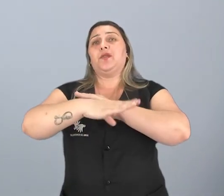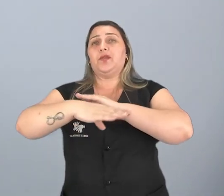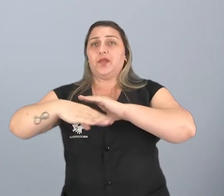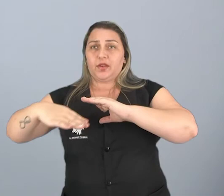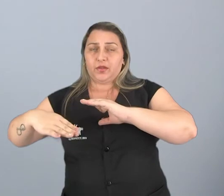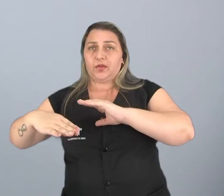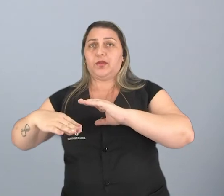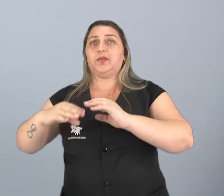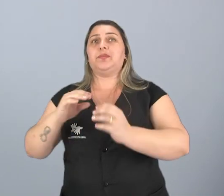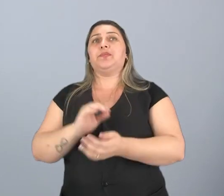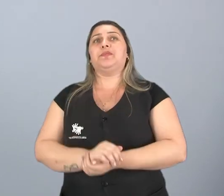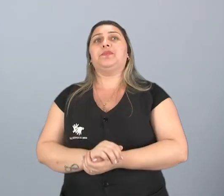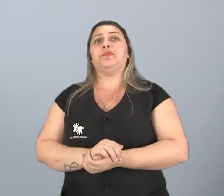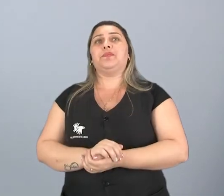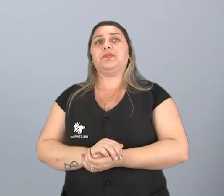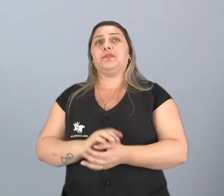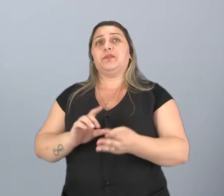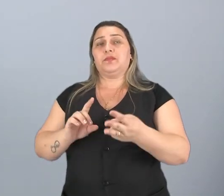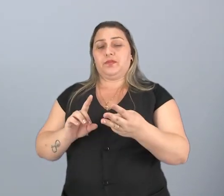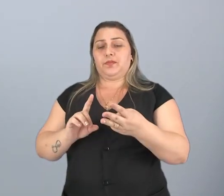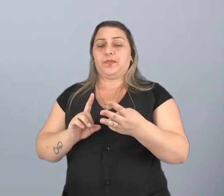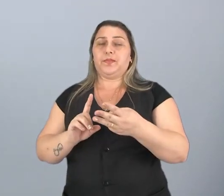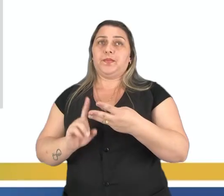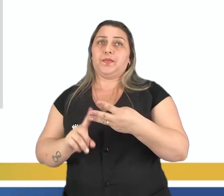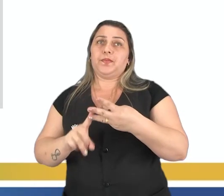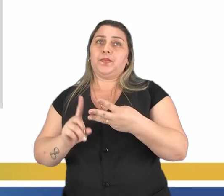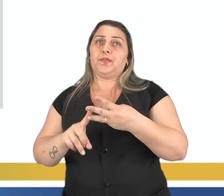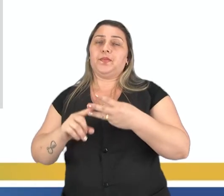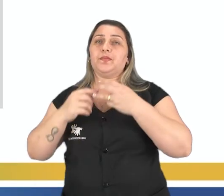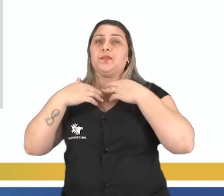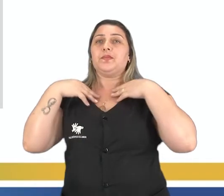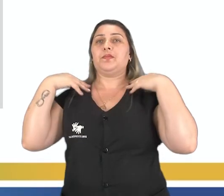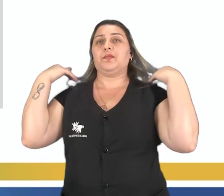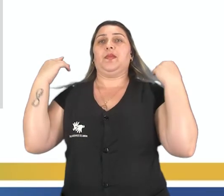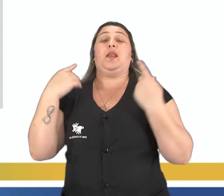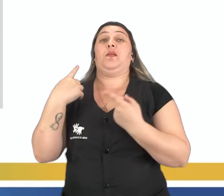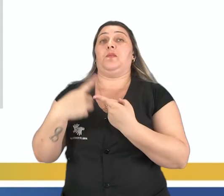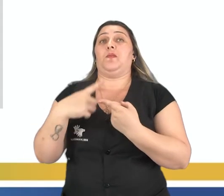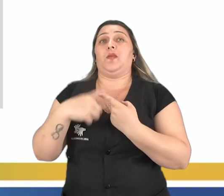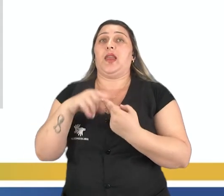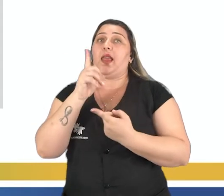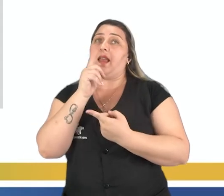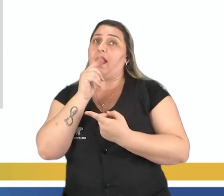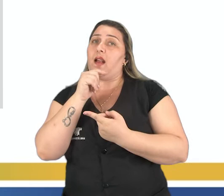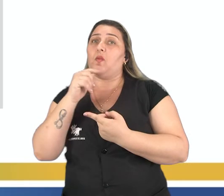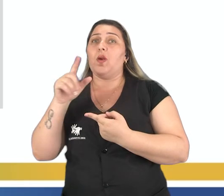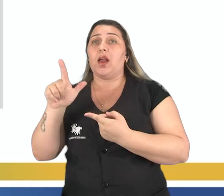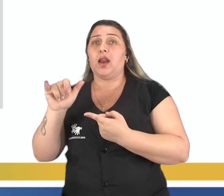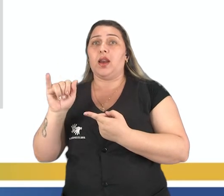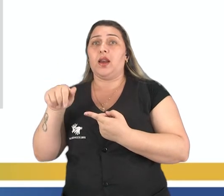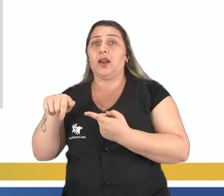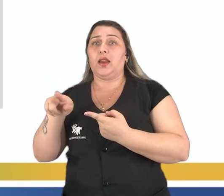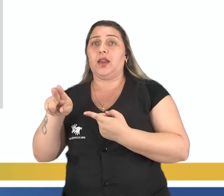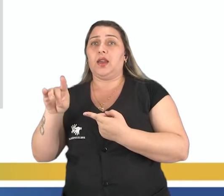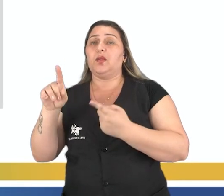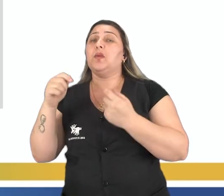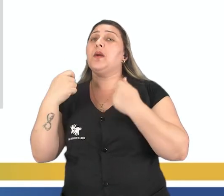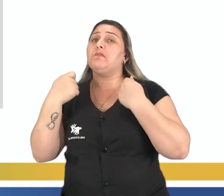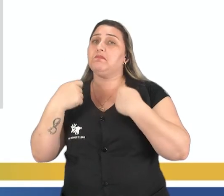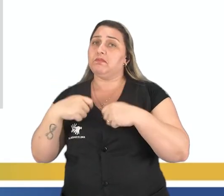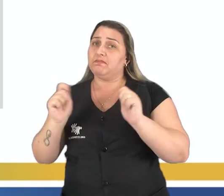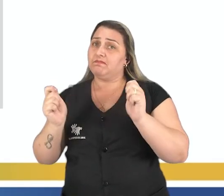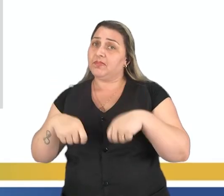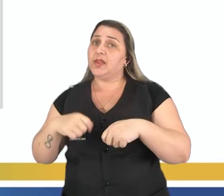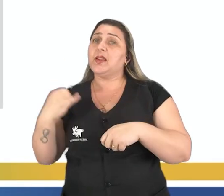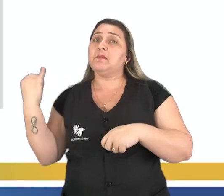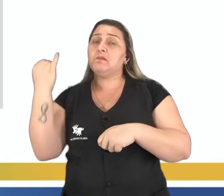descobertas recentes, tá? Terceira questão. A gente viu por que a água em estado líquido ela é uma condição necessária para